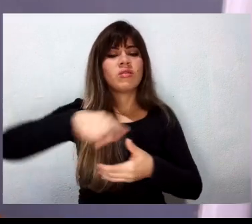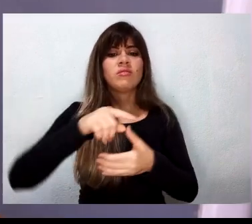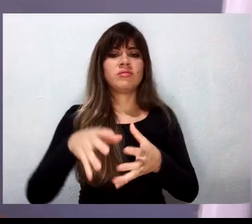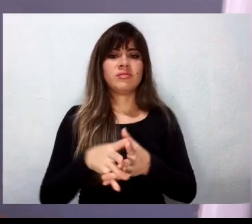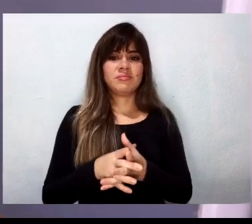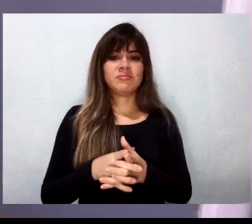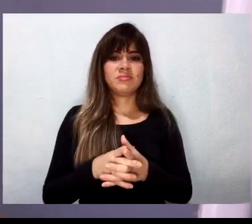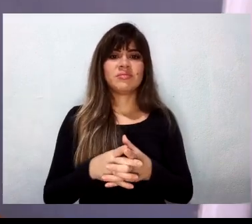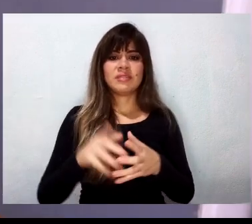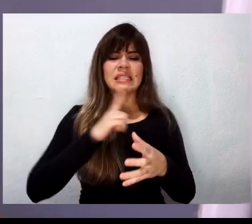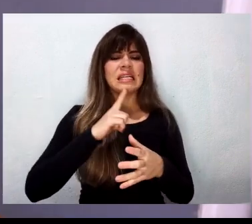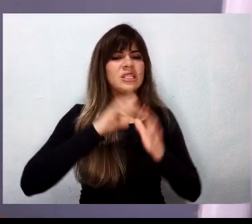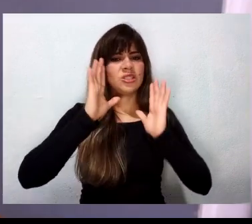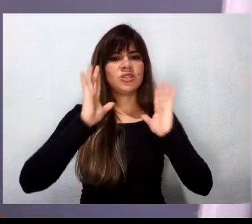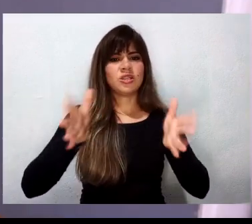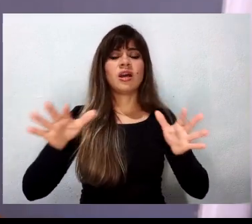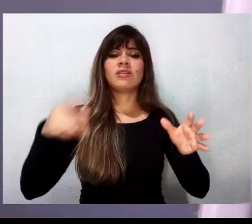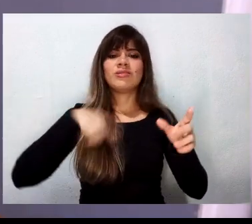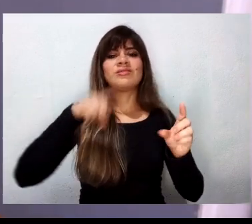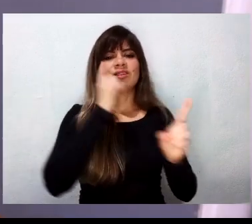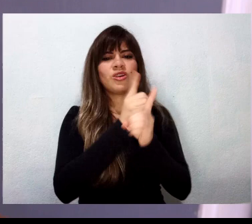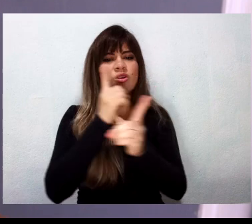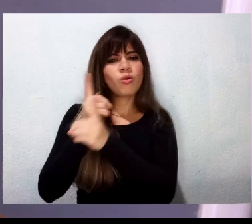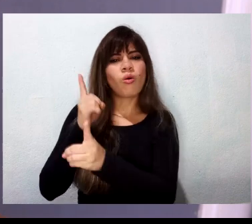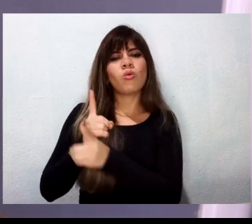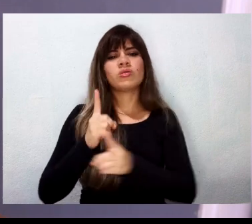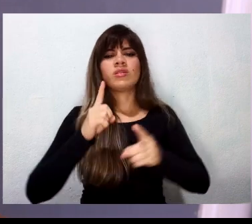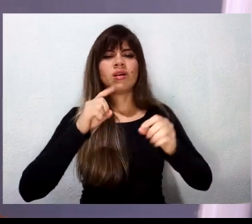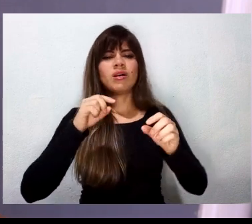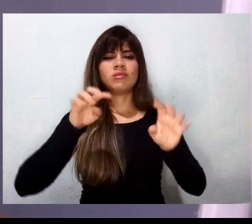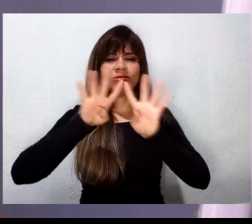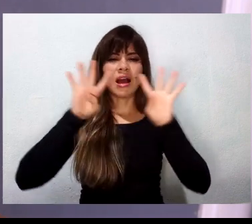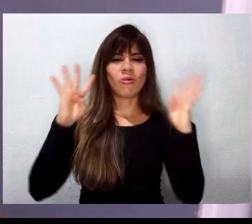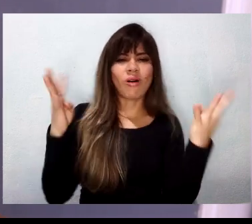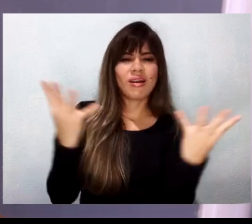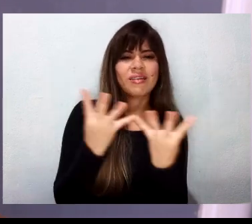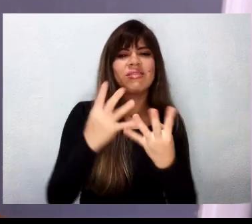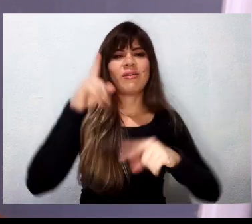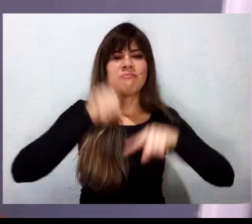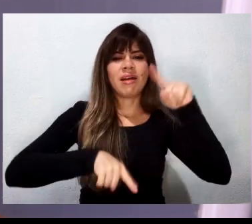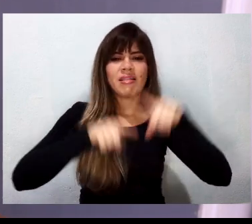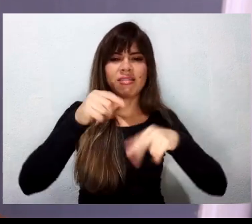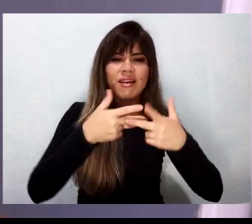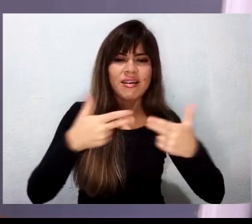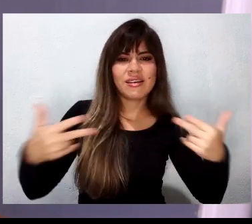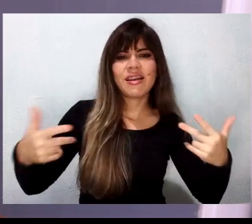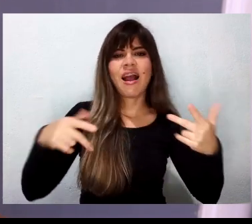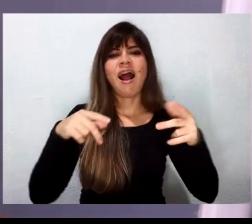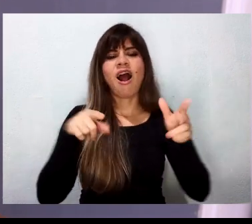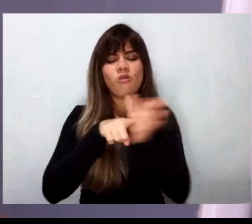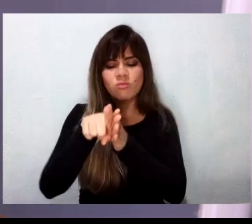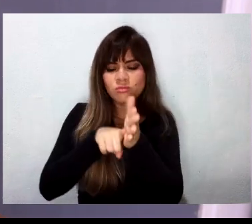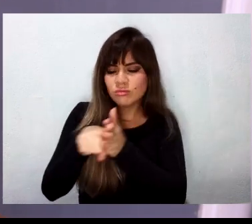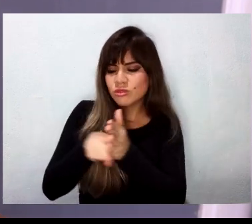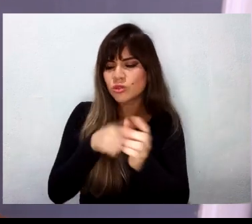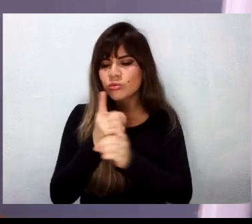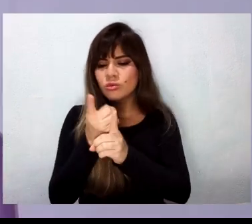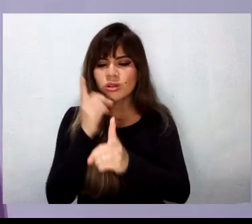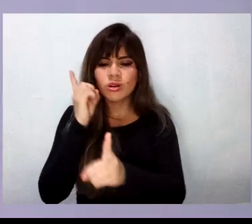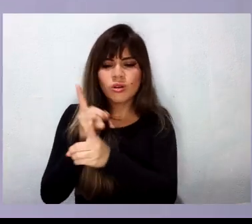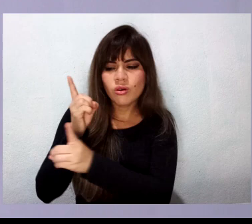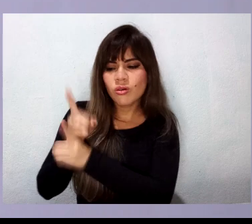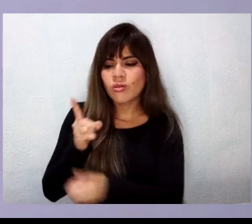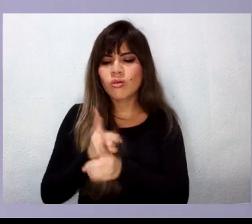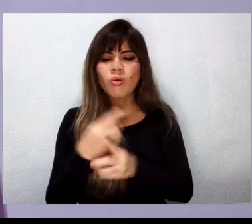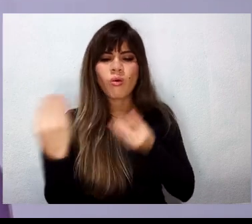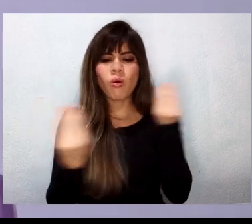tá, enfim, se encontrando aí nas quarentenas, levantando material, processando coisas, investigando,